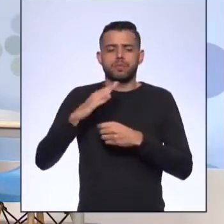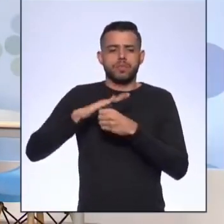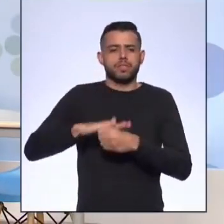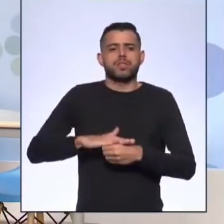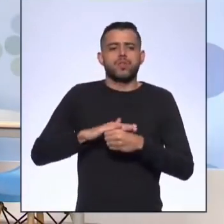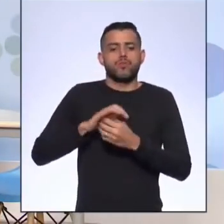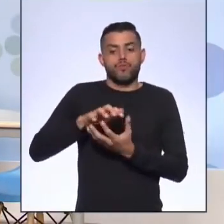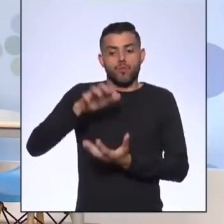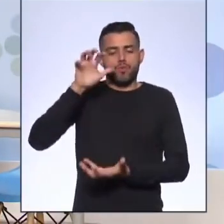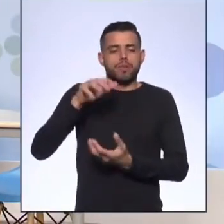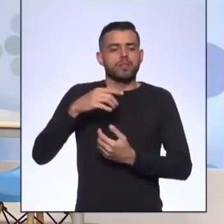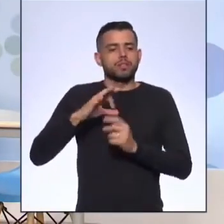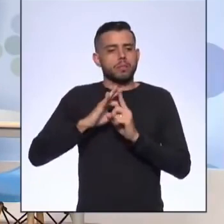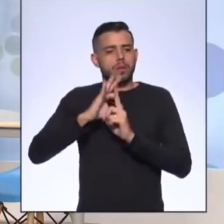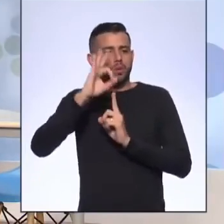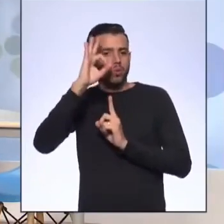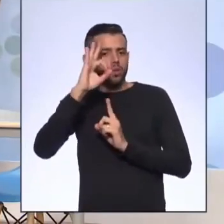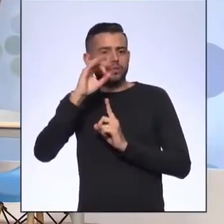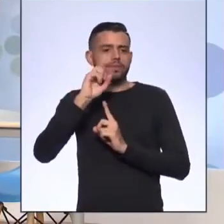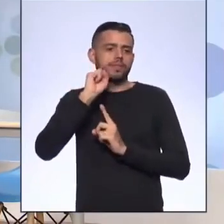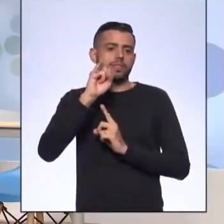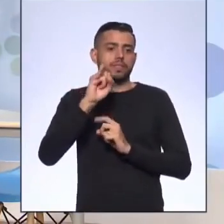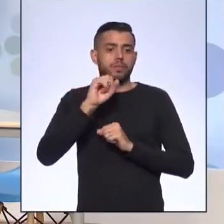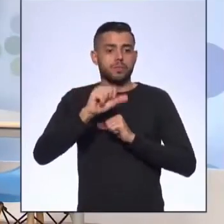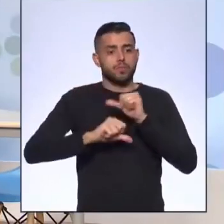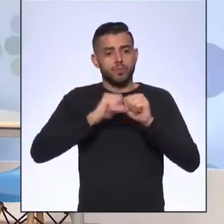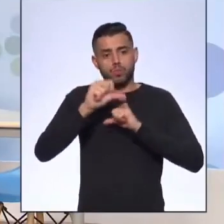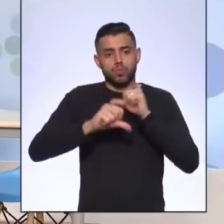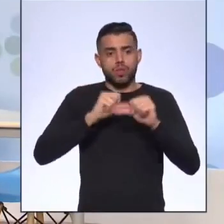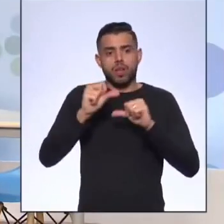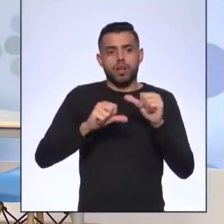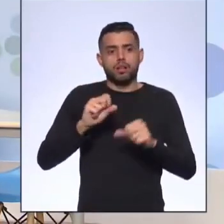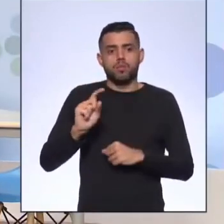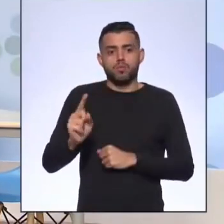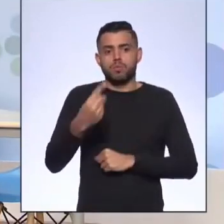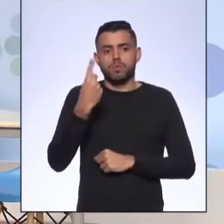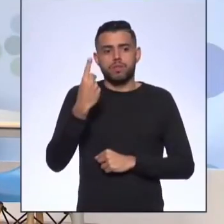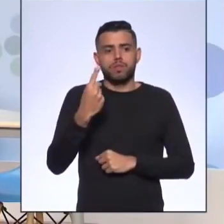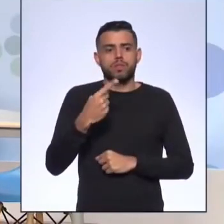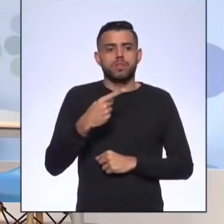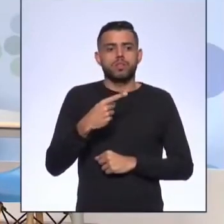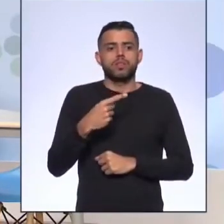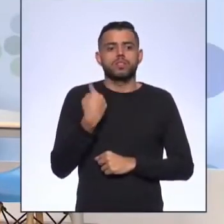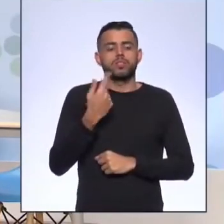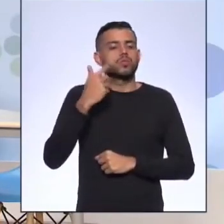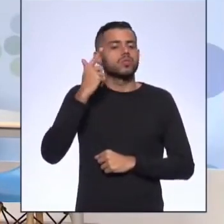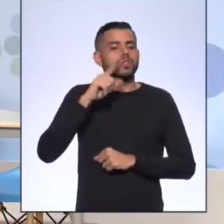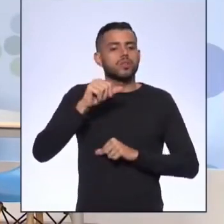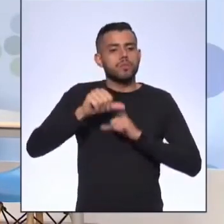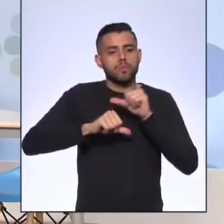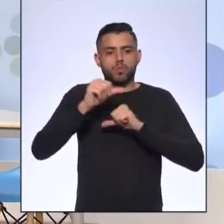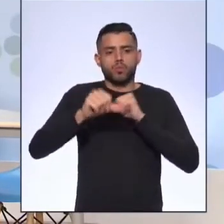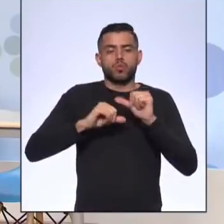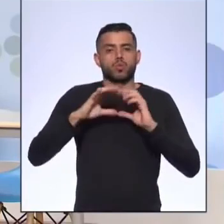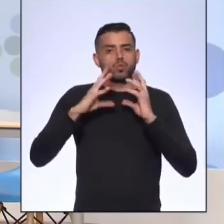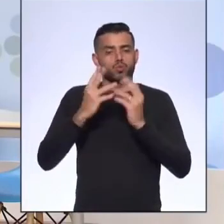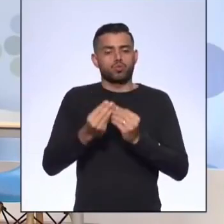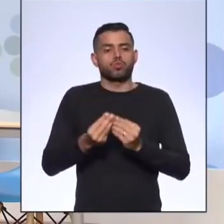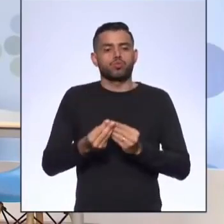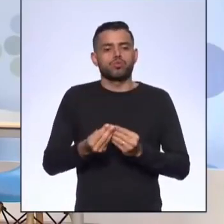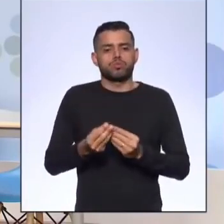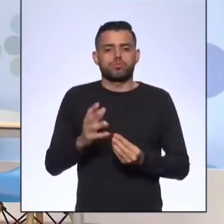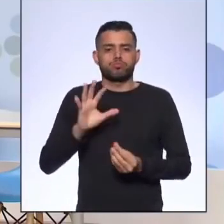volume e temperatura, né? Então, se mudar uma dessas grandezas, a gente diz que mudou a variável de estado, então ele mudou de estado,